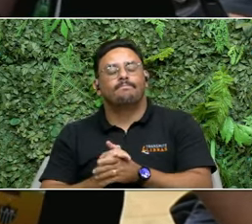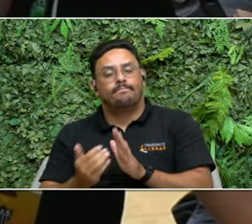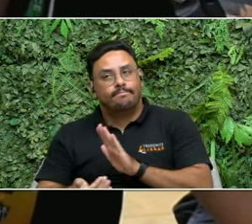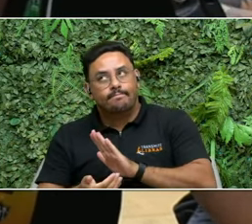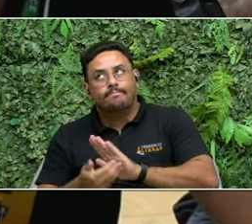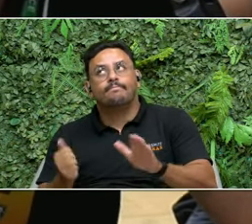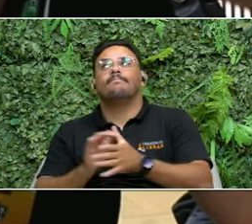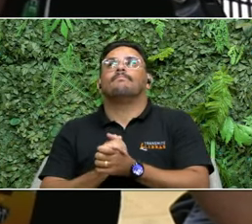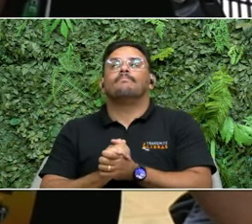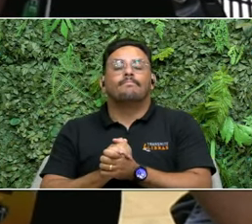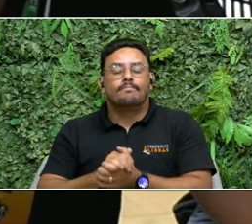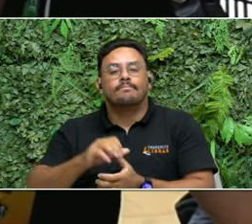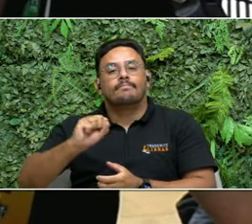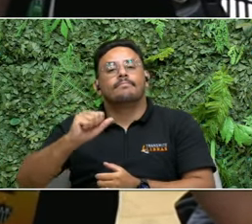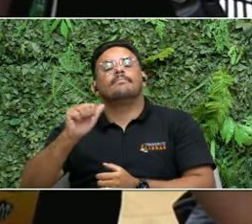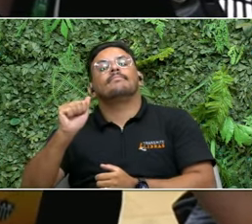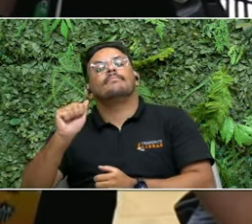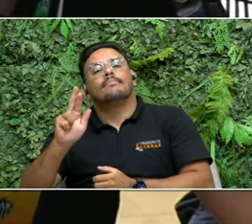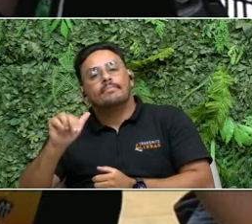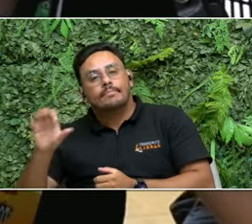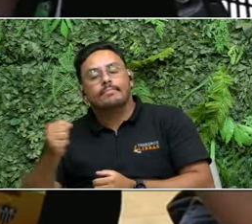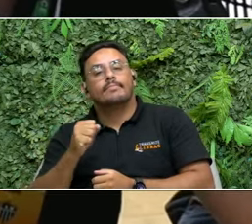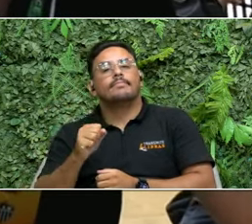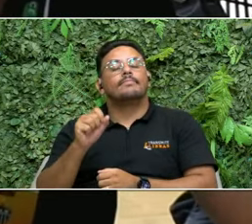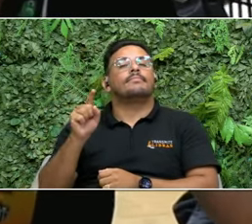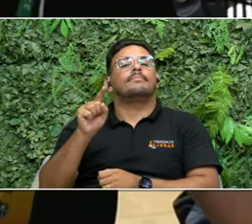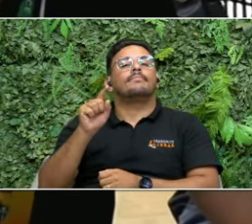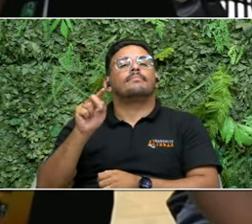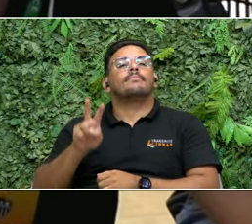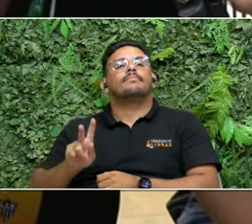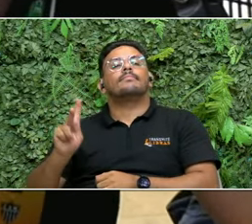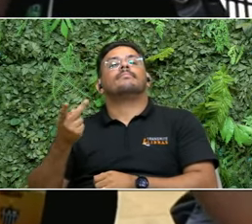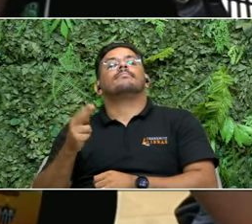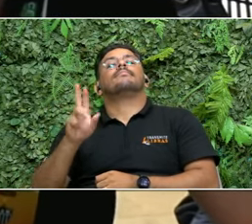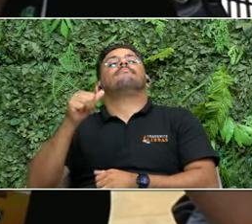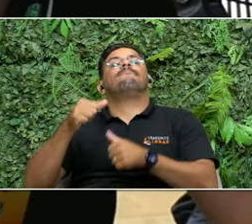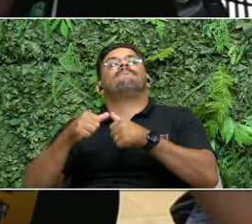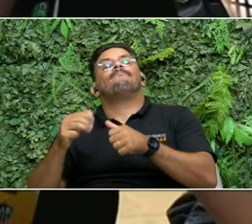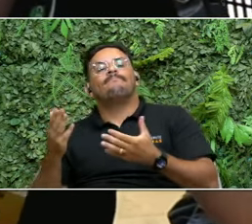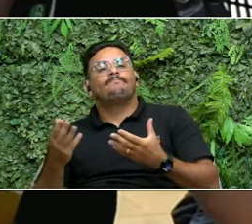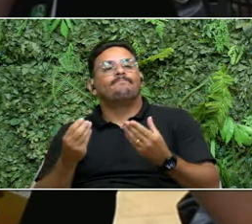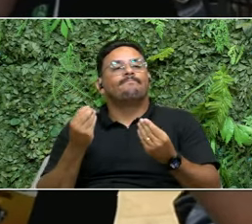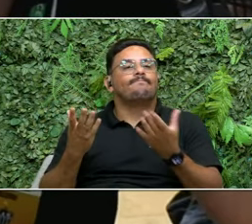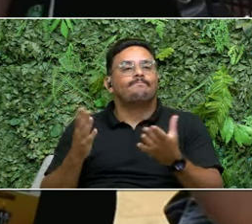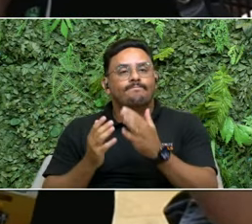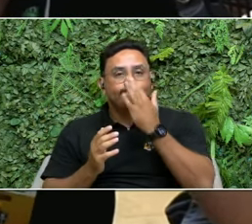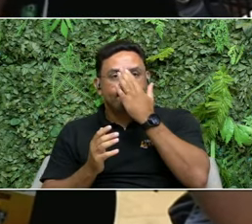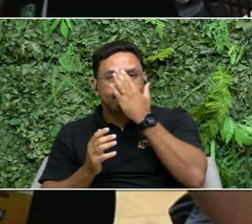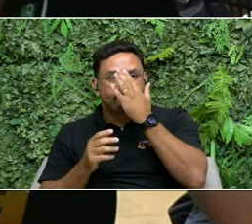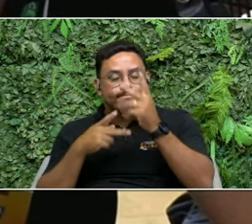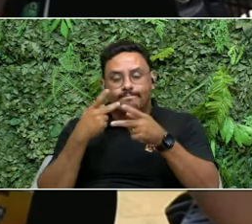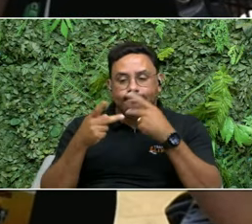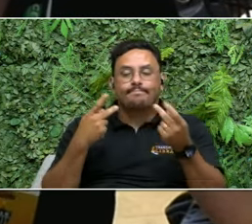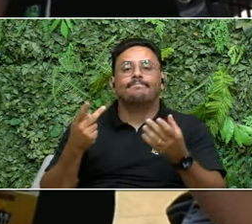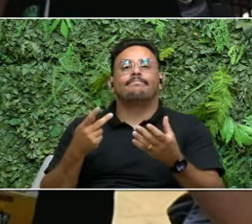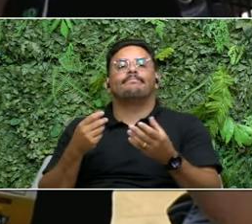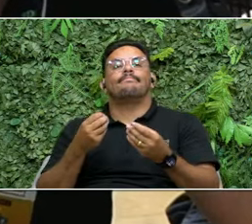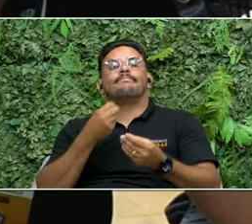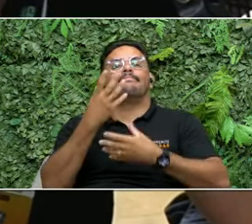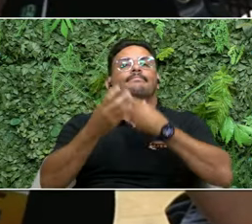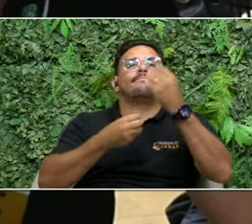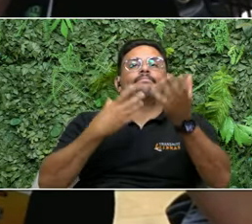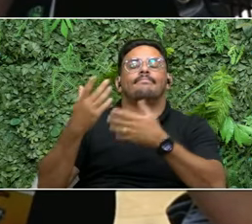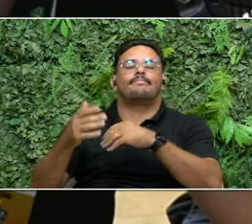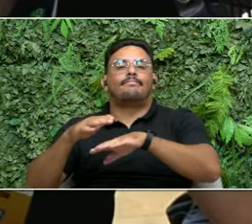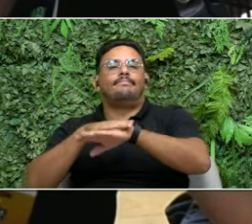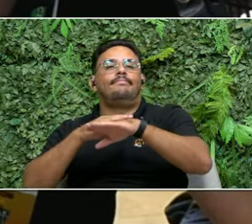é o zaracho que tava morto o hul Eu fico ali sabe tava falando muito